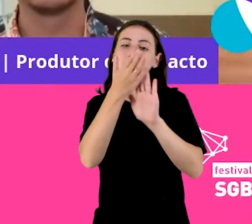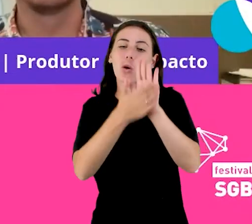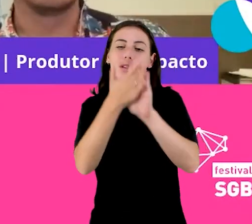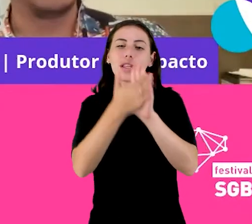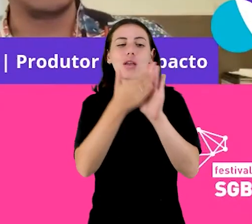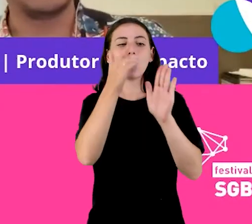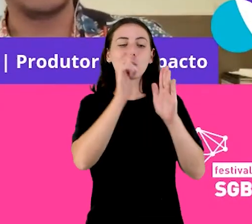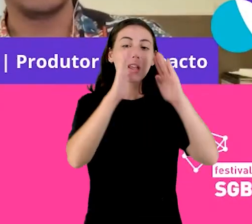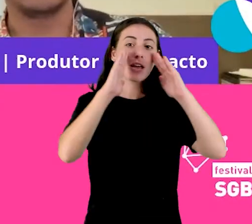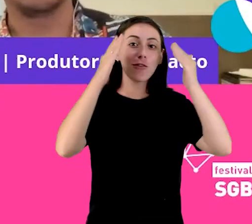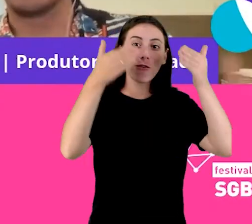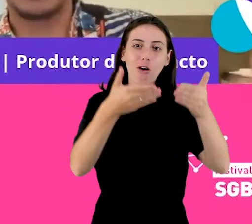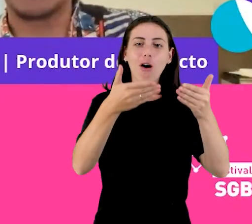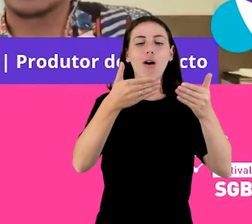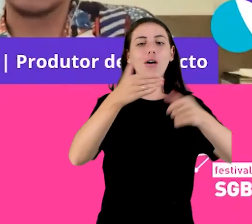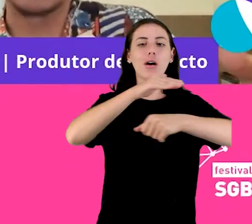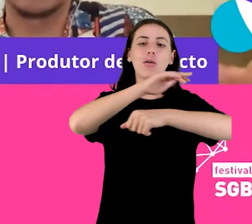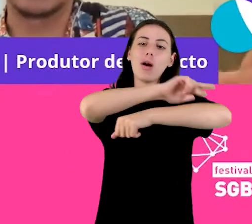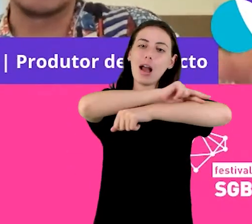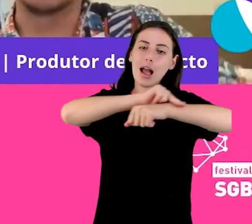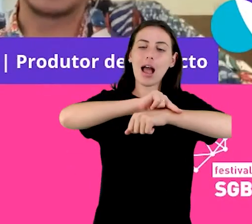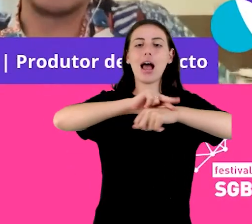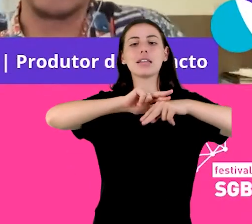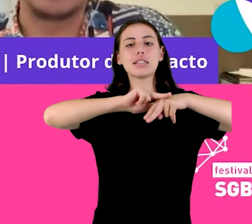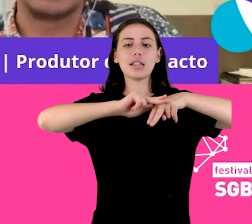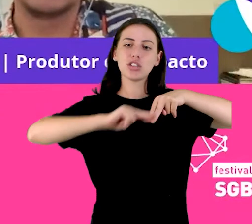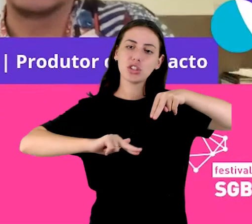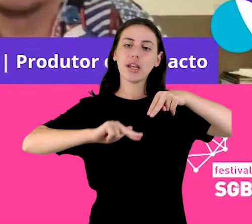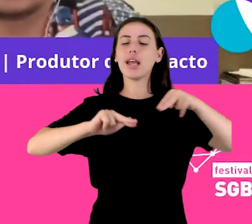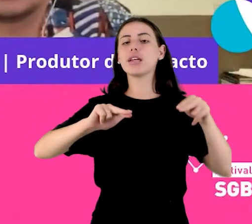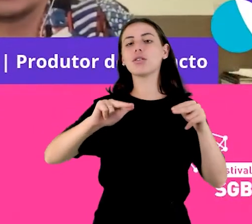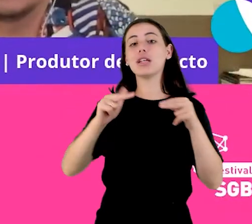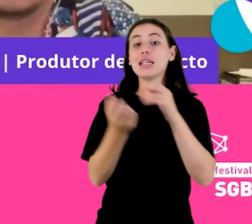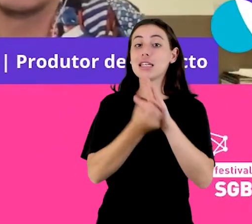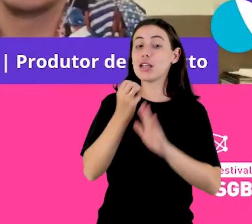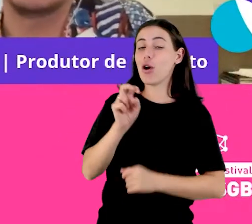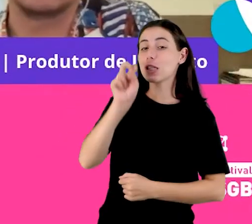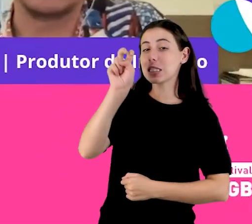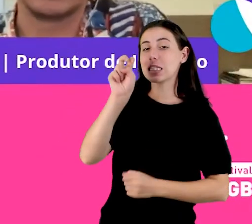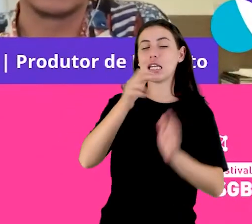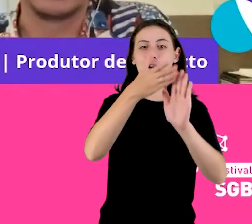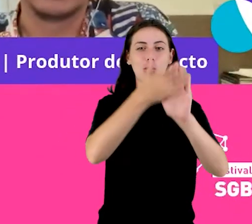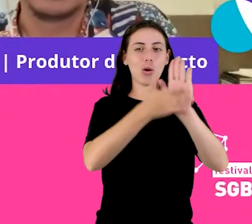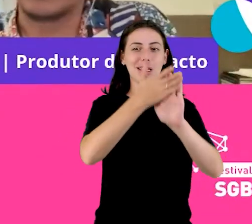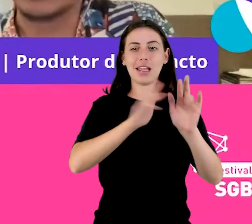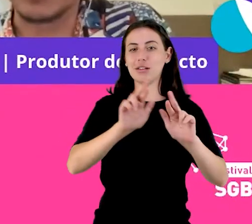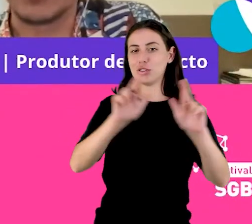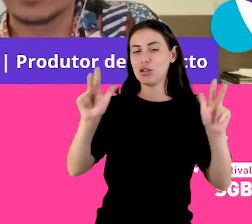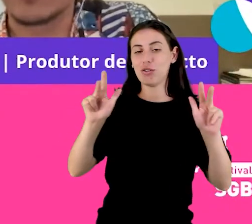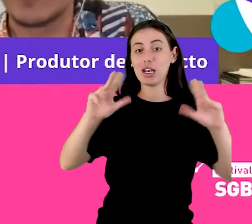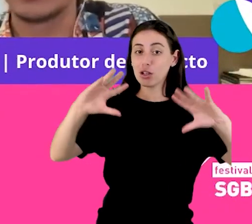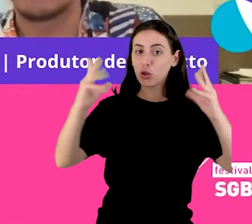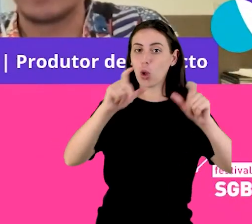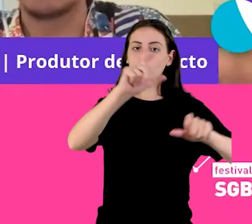coisas. E foi muito legal, porque a gente pensou basicamente num que era para famílias e um para educadores e educadoras. E de repente a gente